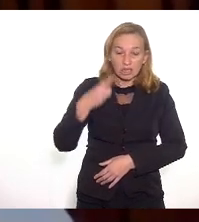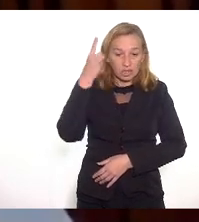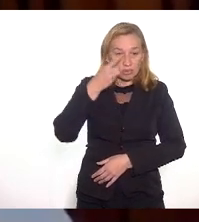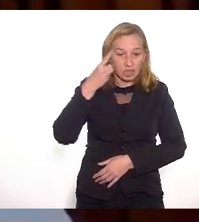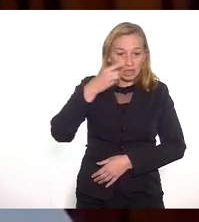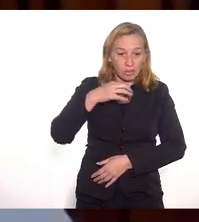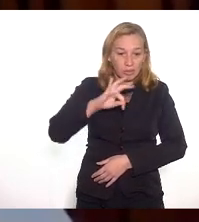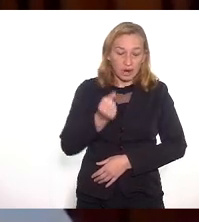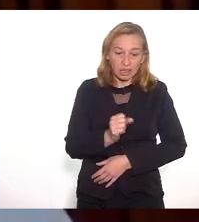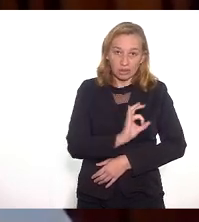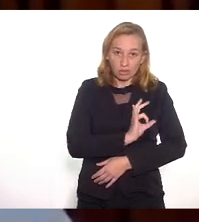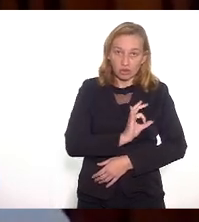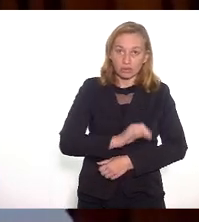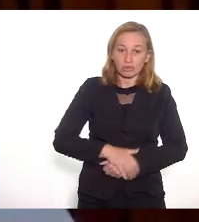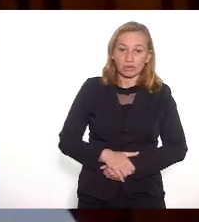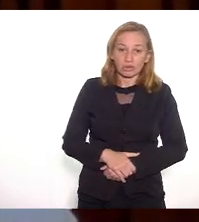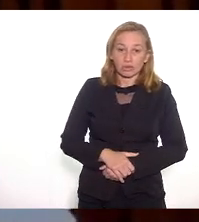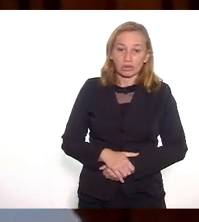Marta Rocha,